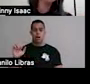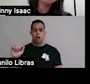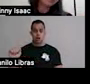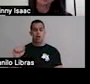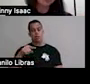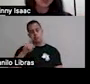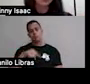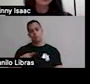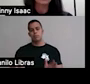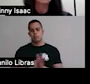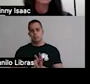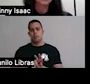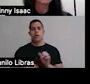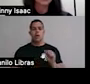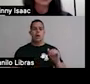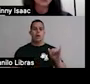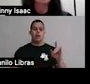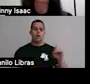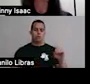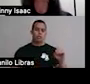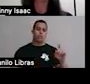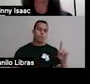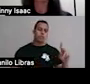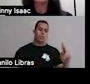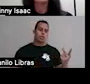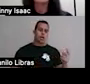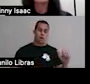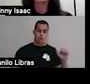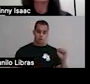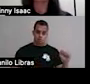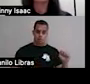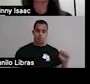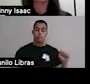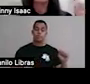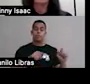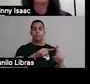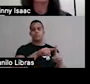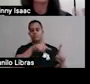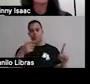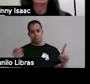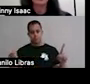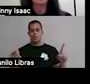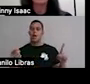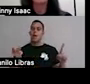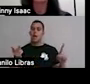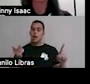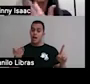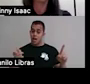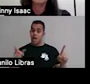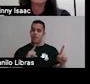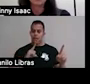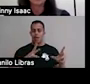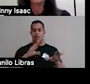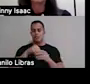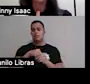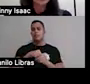derivado do ácido docosahexanoico, do DHA. Então, o DHEA, ele é considerado essa molécula endocannabinoide-like porque ela também